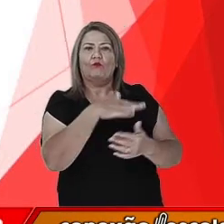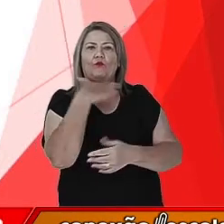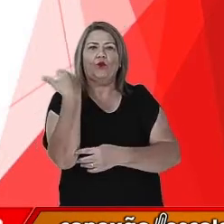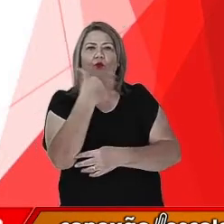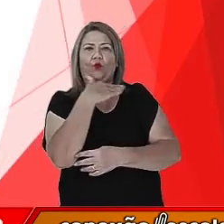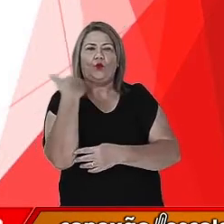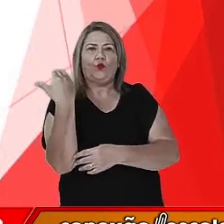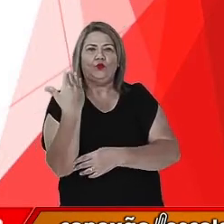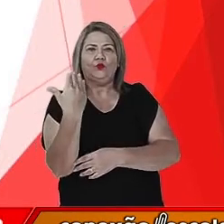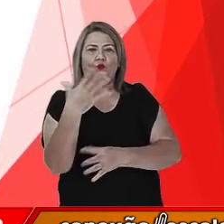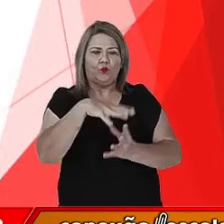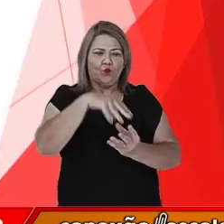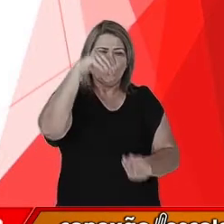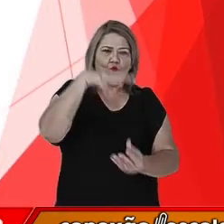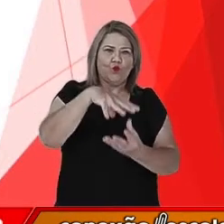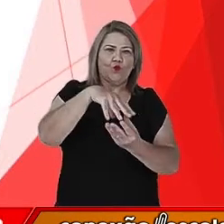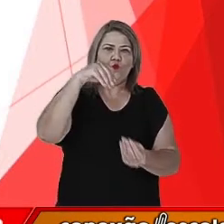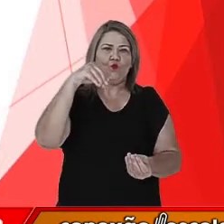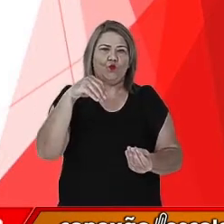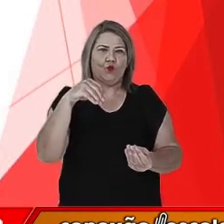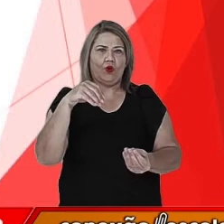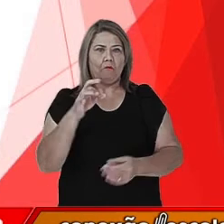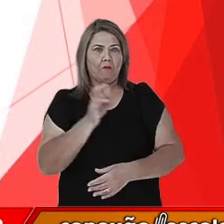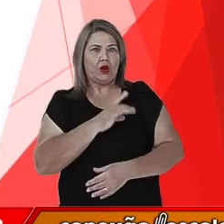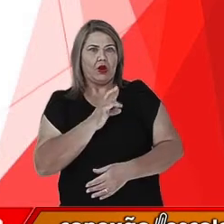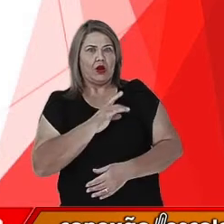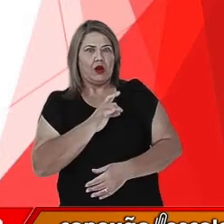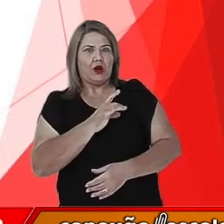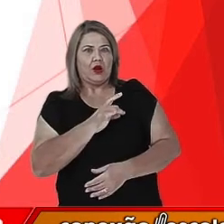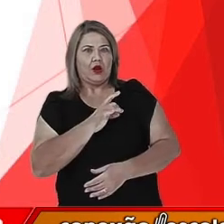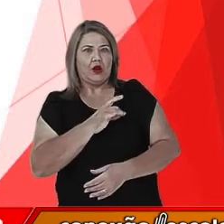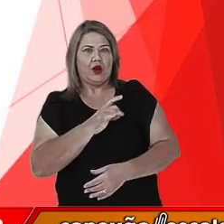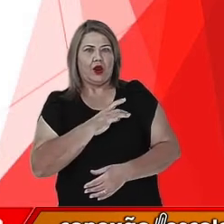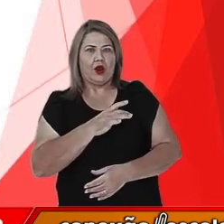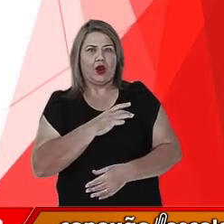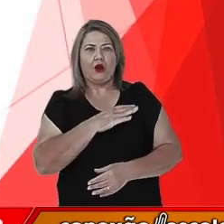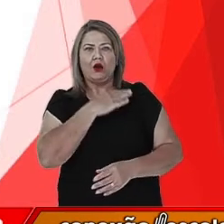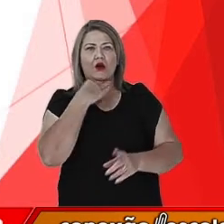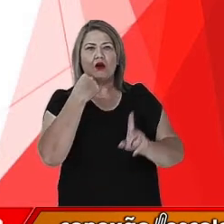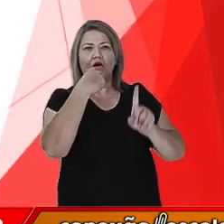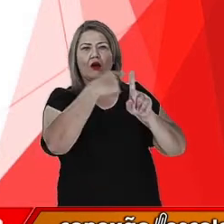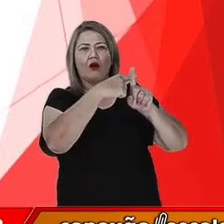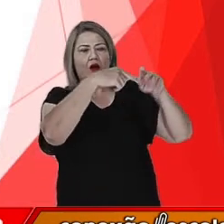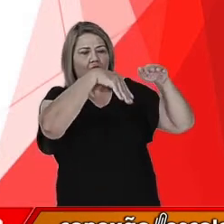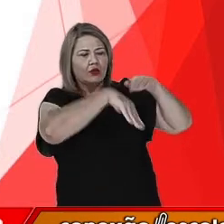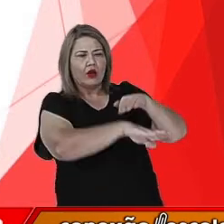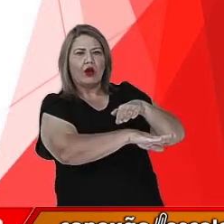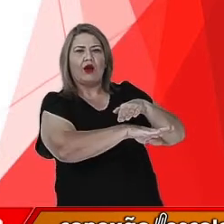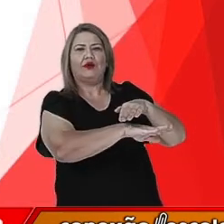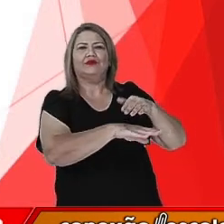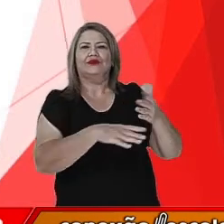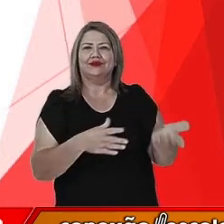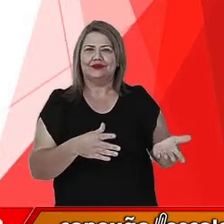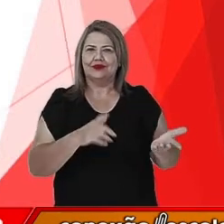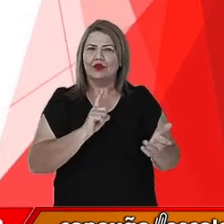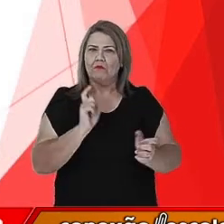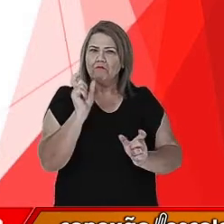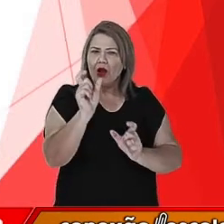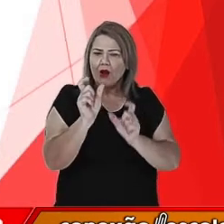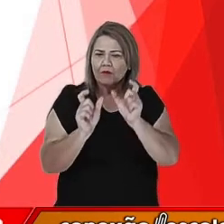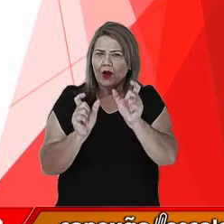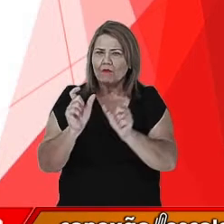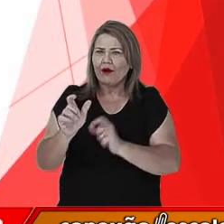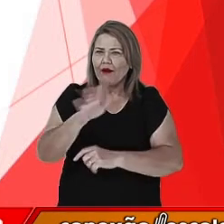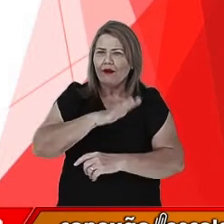mortos, fantasmas, medos, enterrada. Então são sempre palavras desse campo